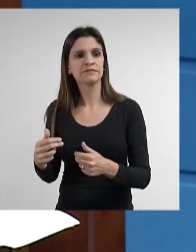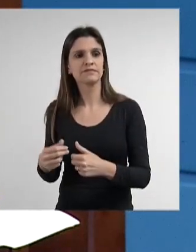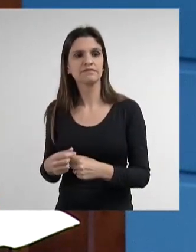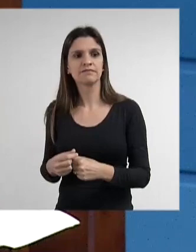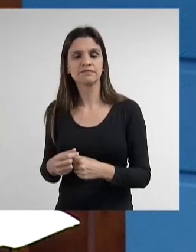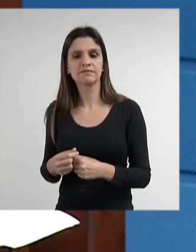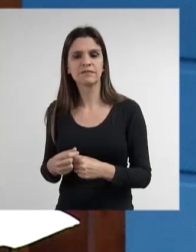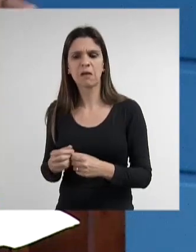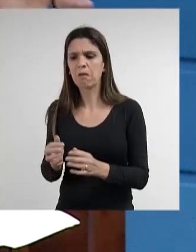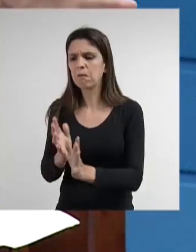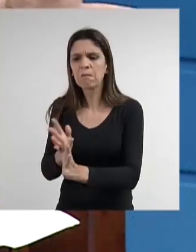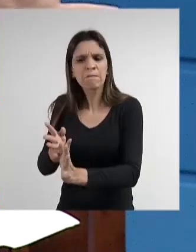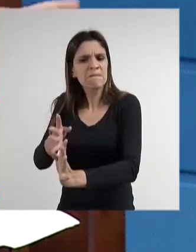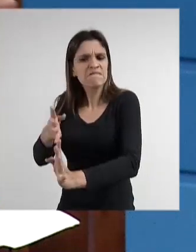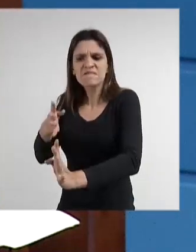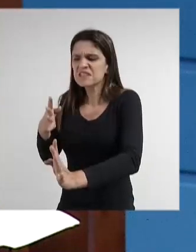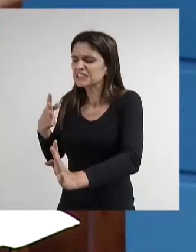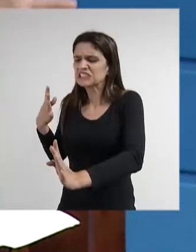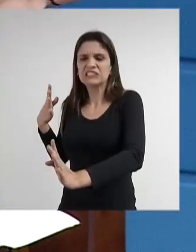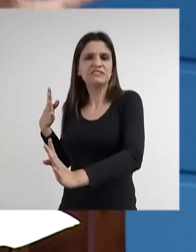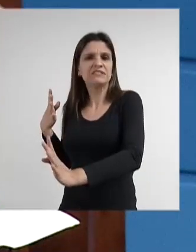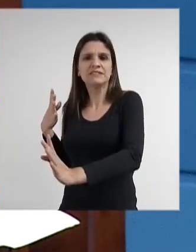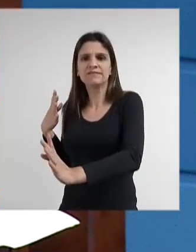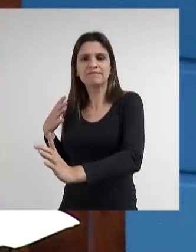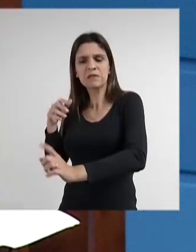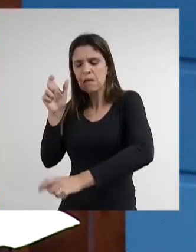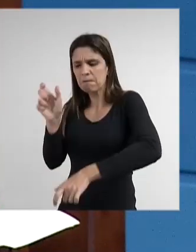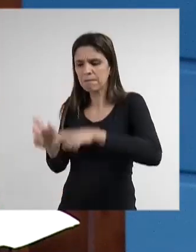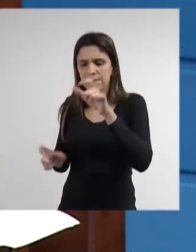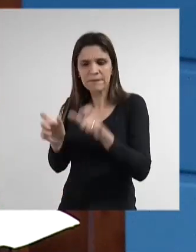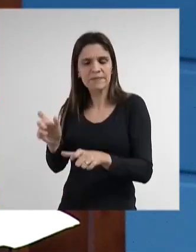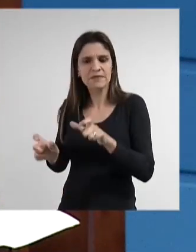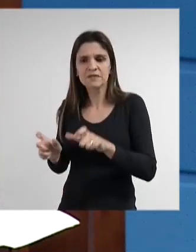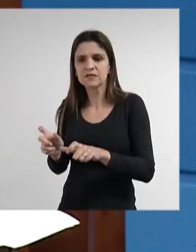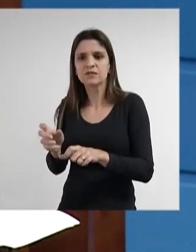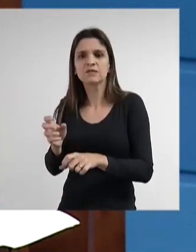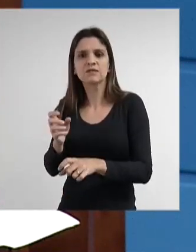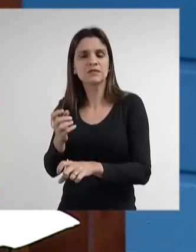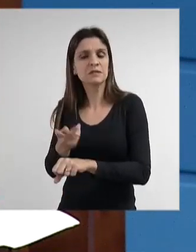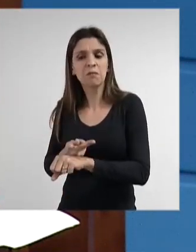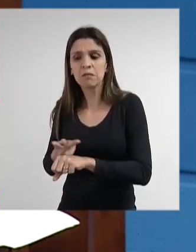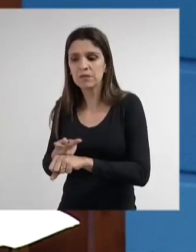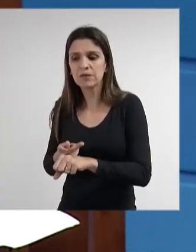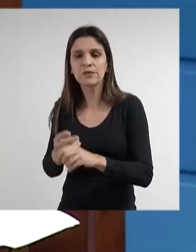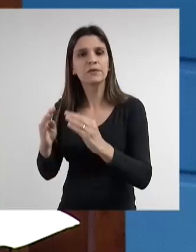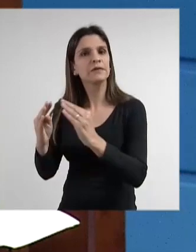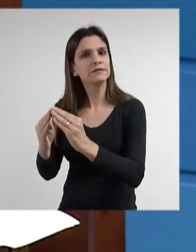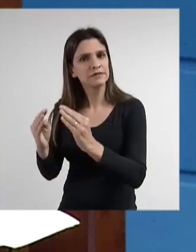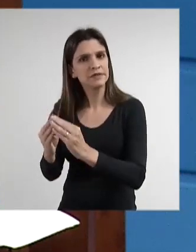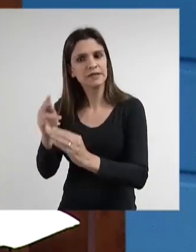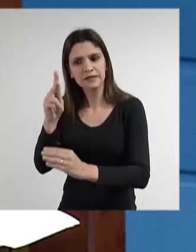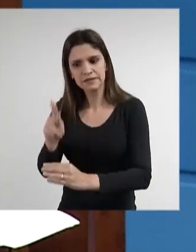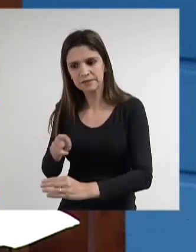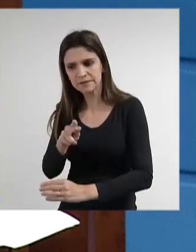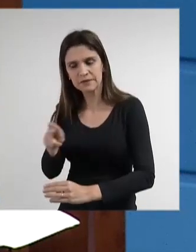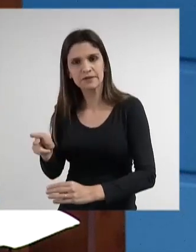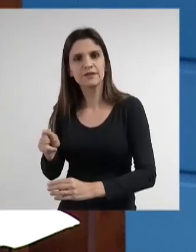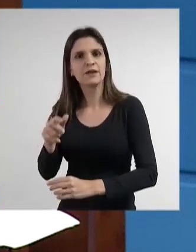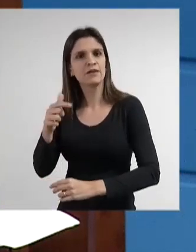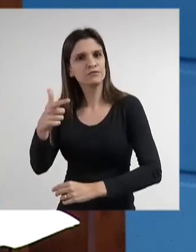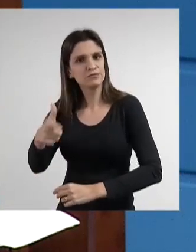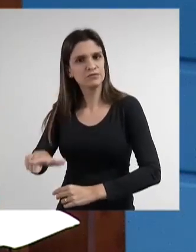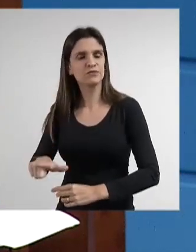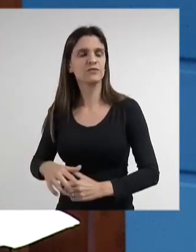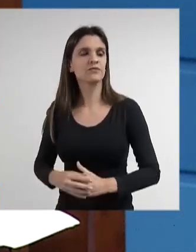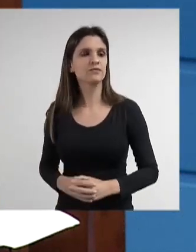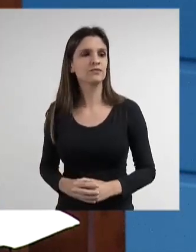o fornecimento de cestas básicas aqui pelos vicentinos, né? Então, ele está dizendo que